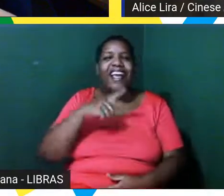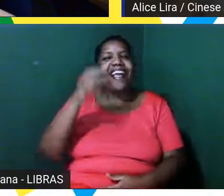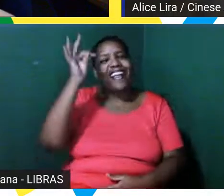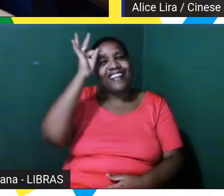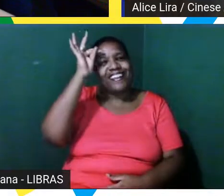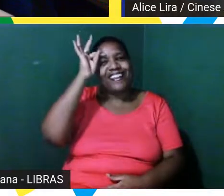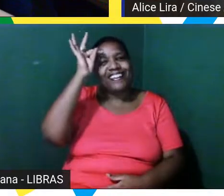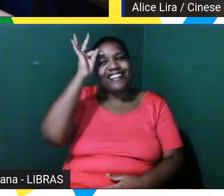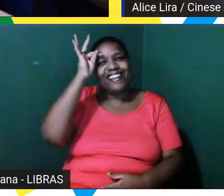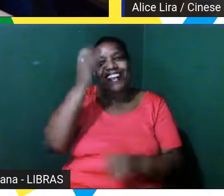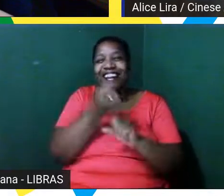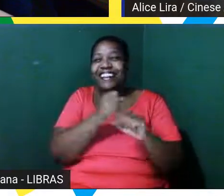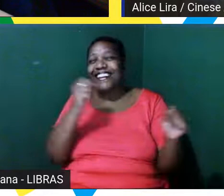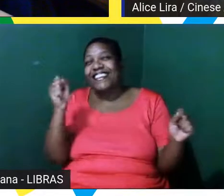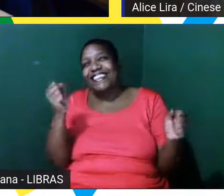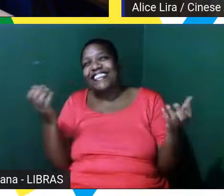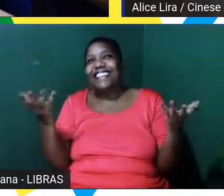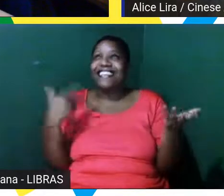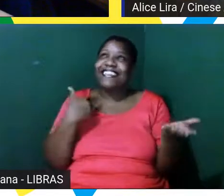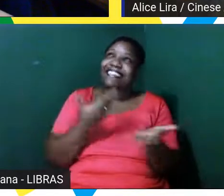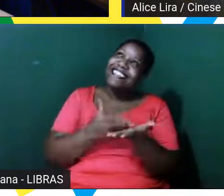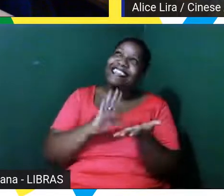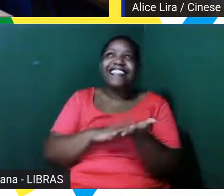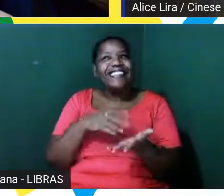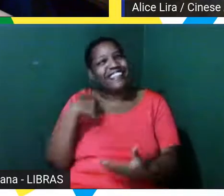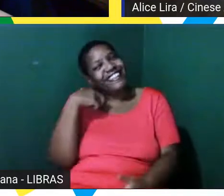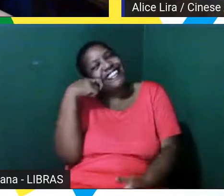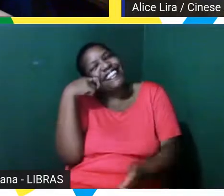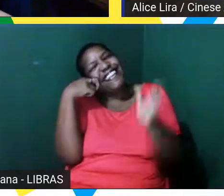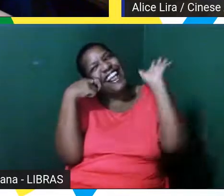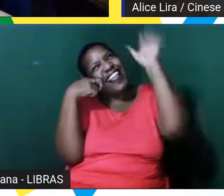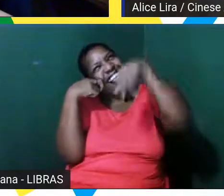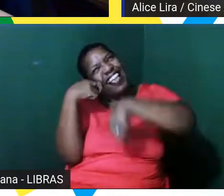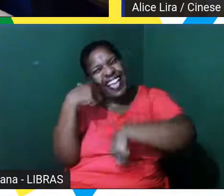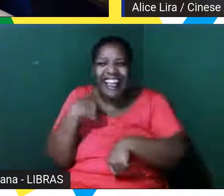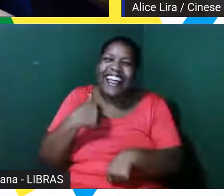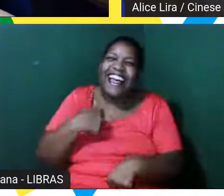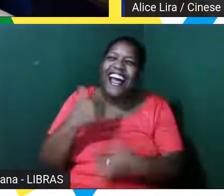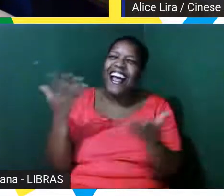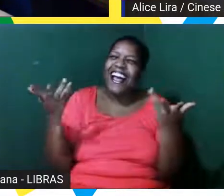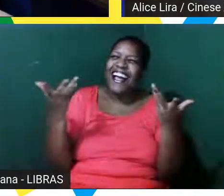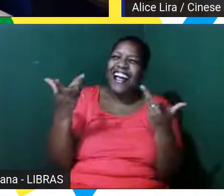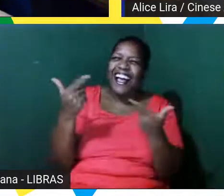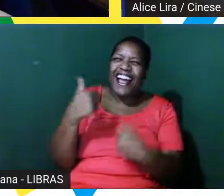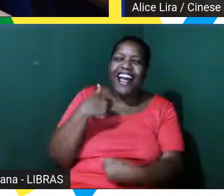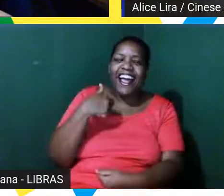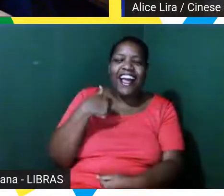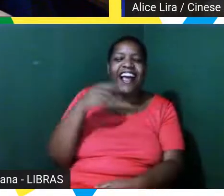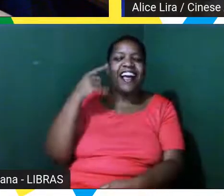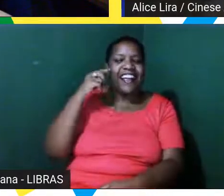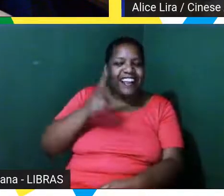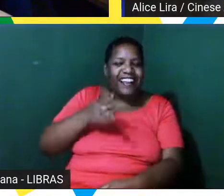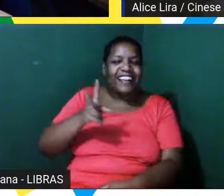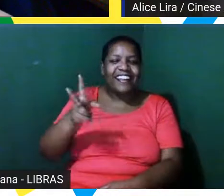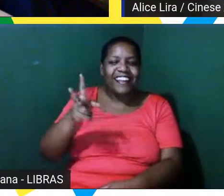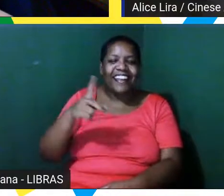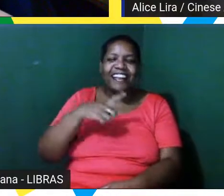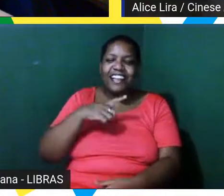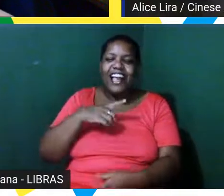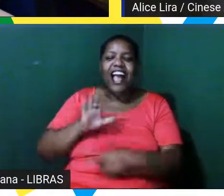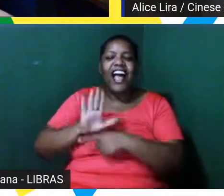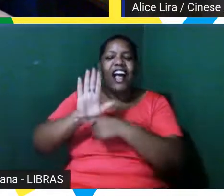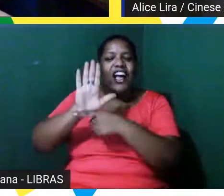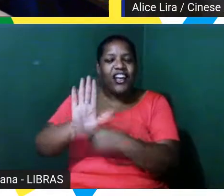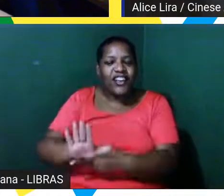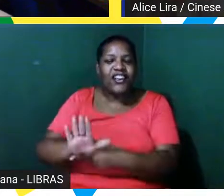uma grande intérprete de libras maravilhosas está aqui super é tô morando